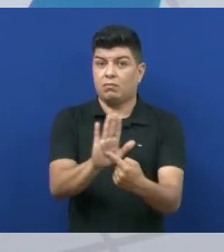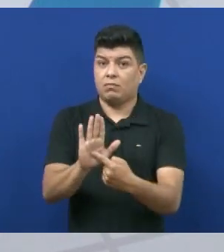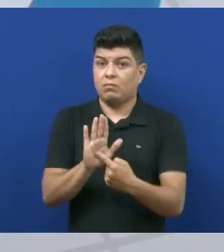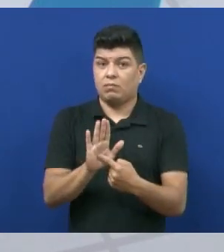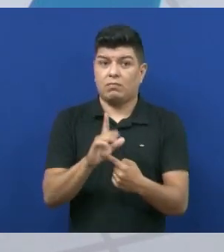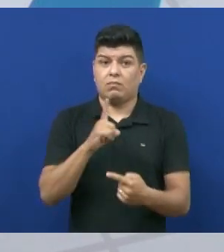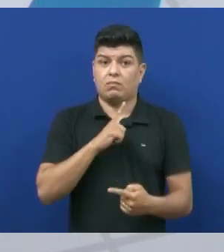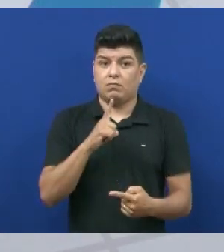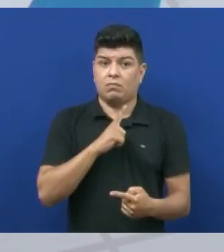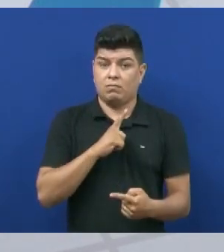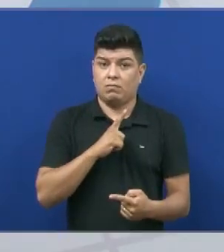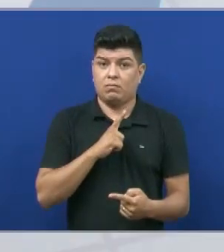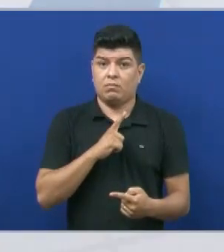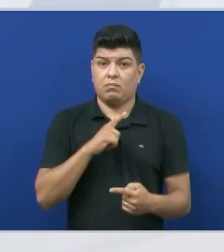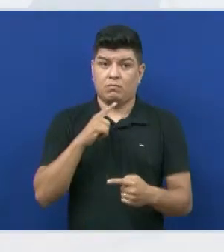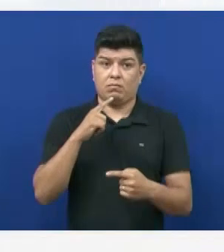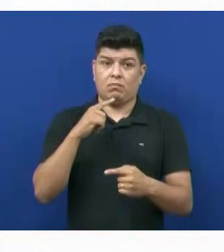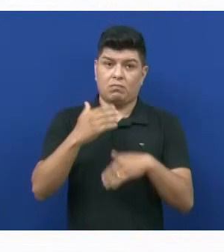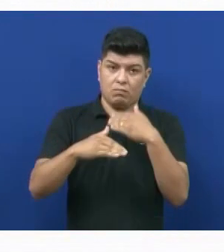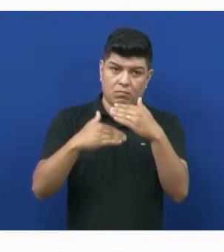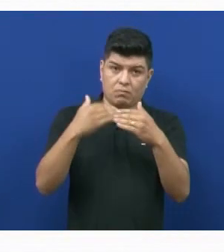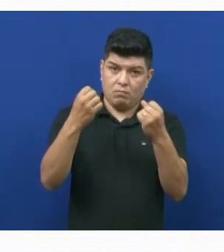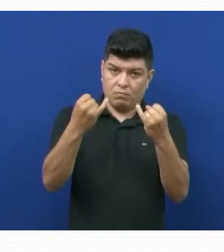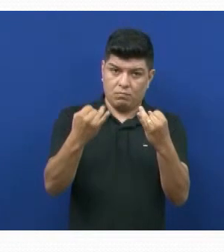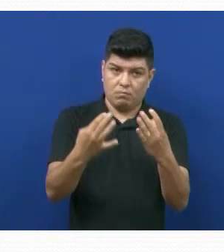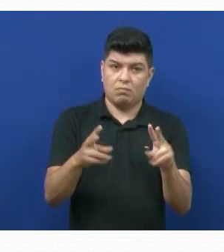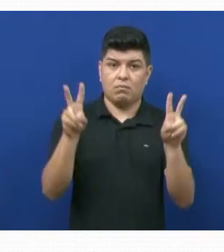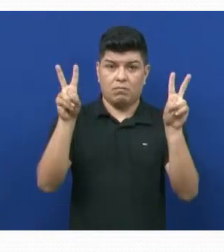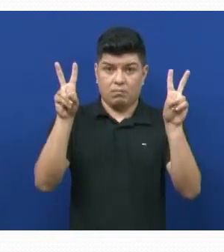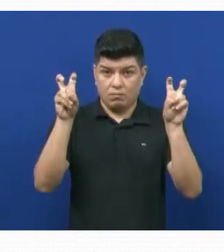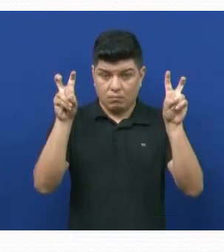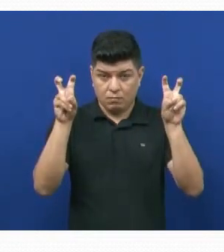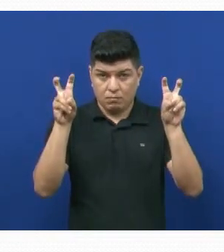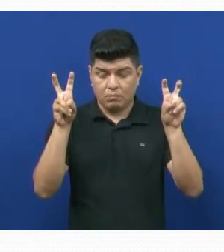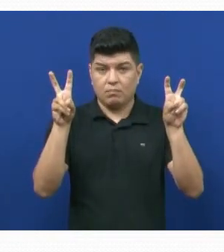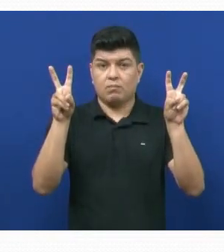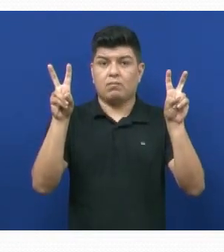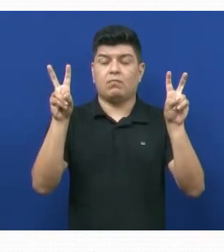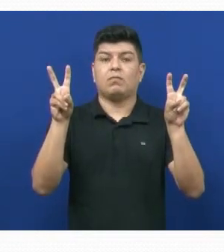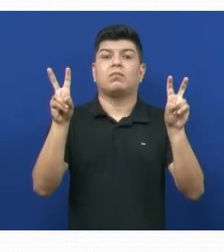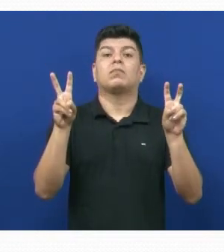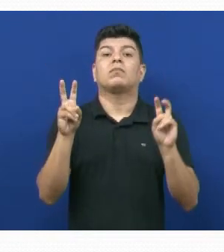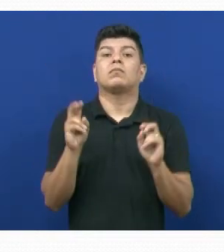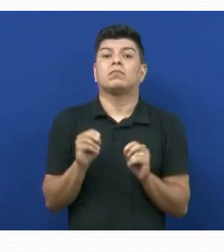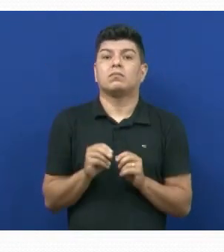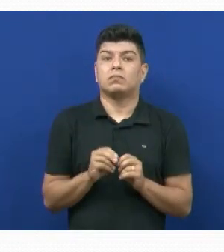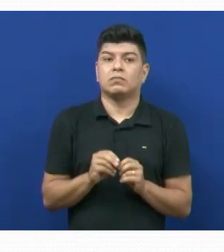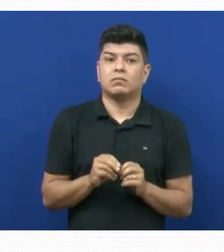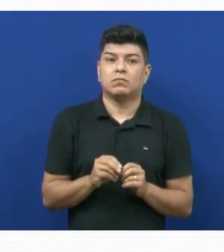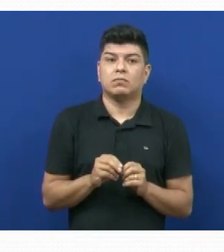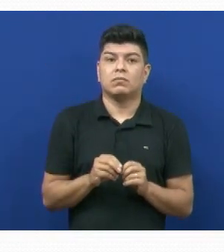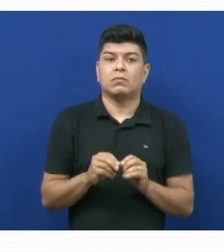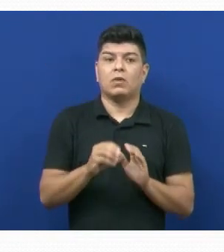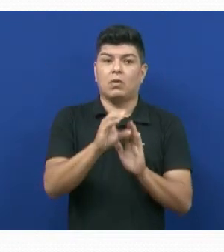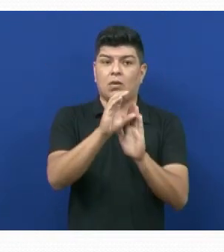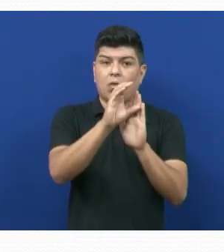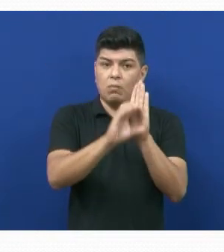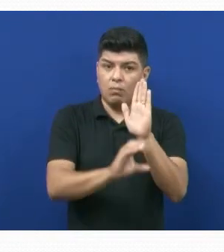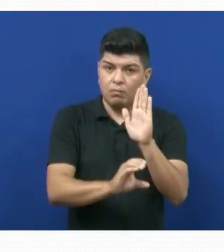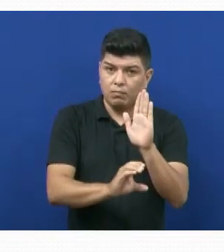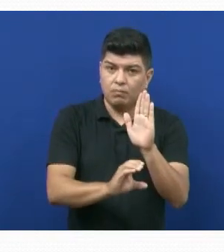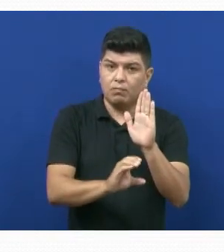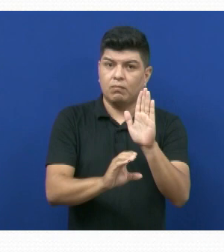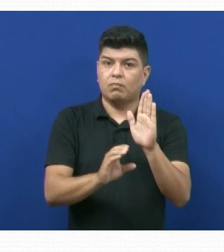ele possui um desenvolvimento de um tema e esse tema ele vai ser conceituado, vai